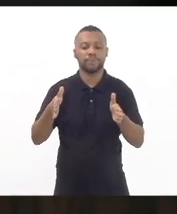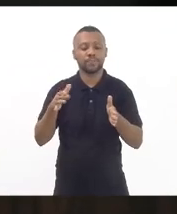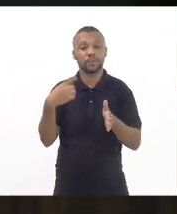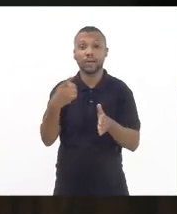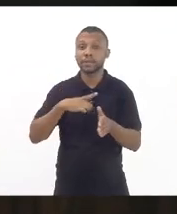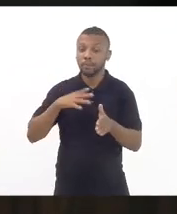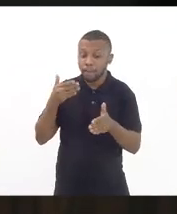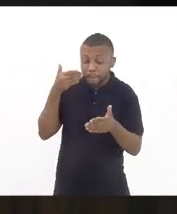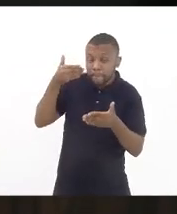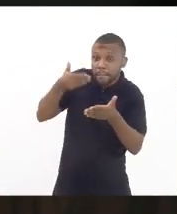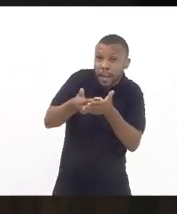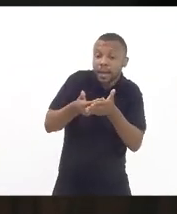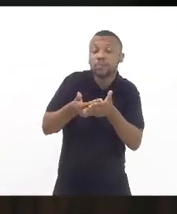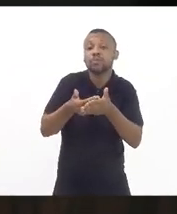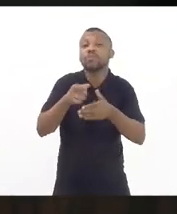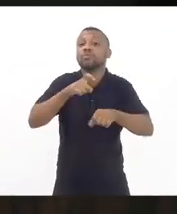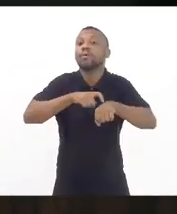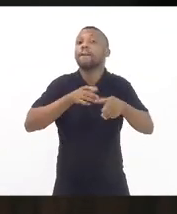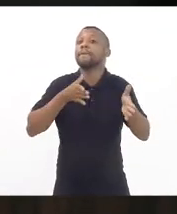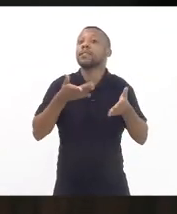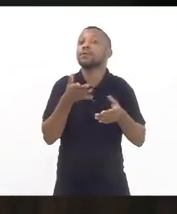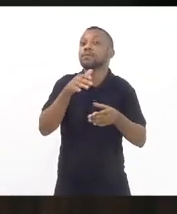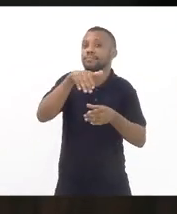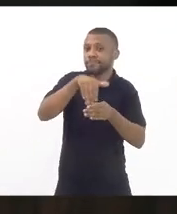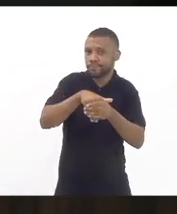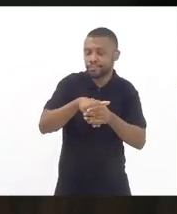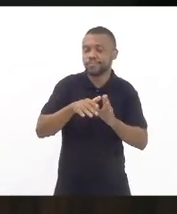eleitoral, dos 9 meses.